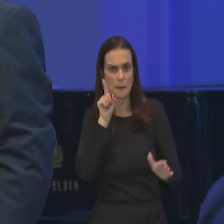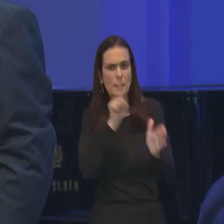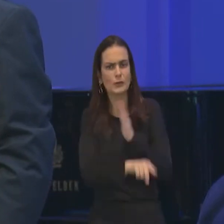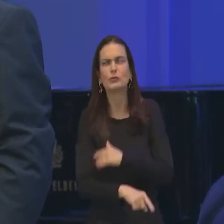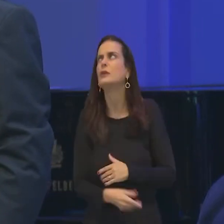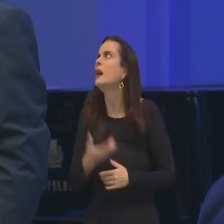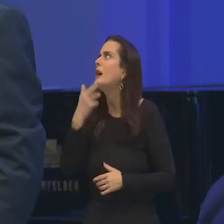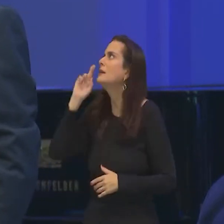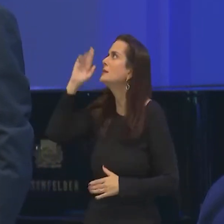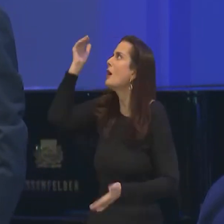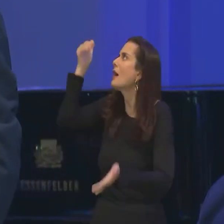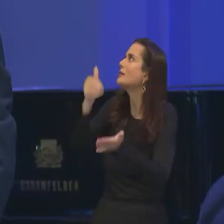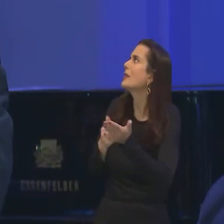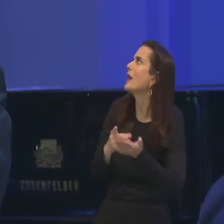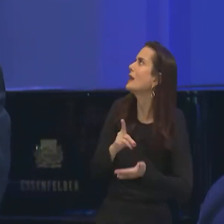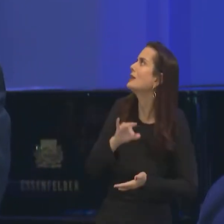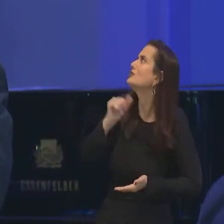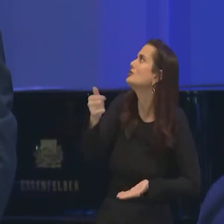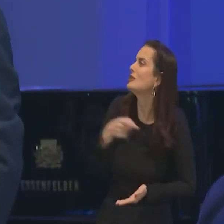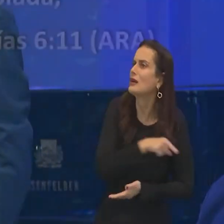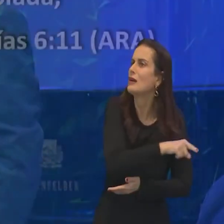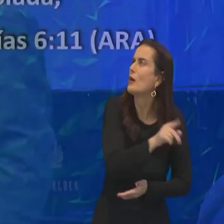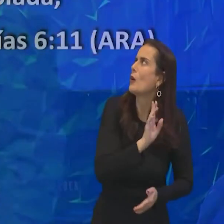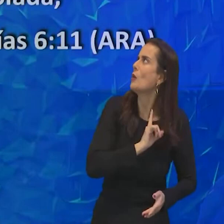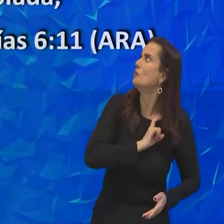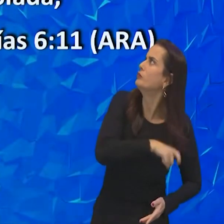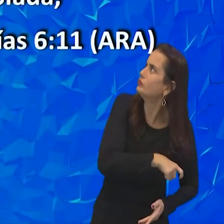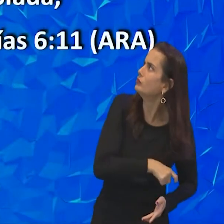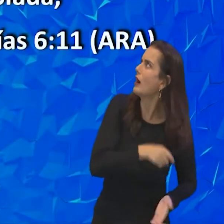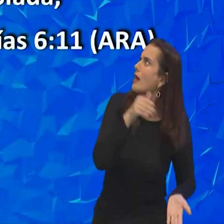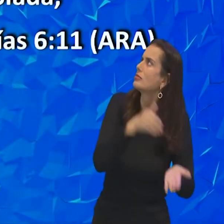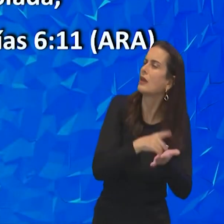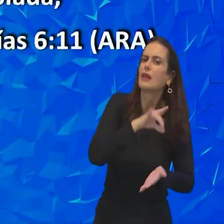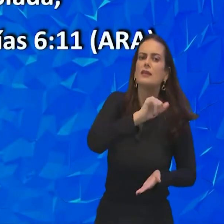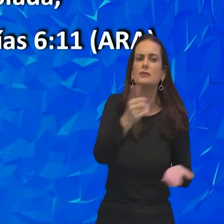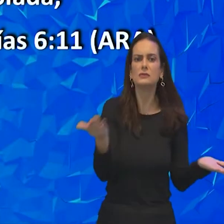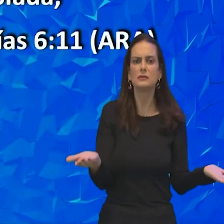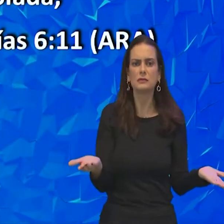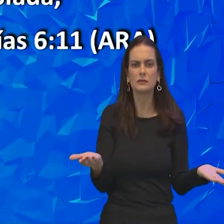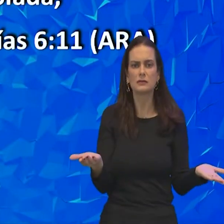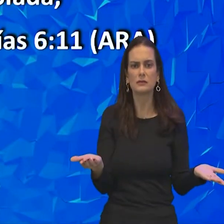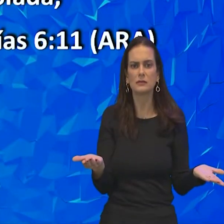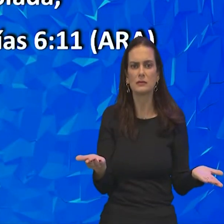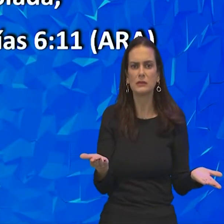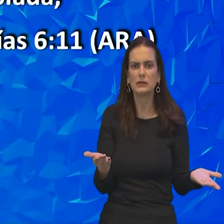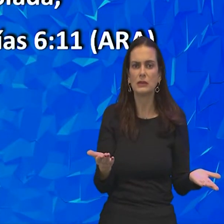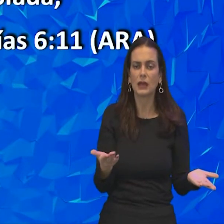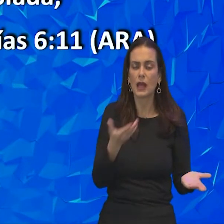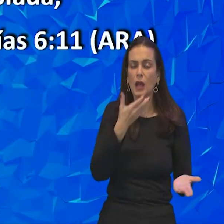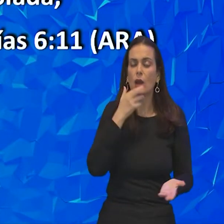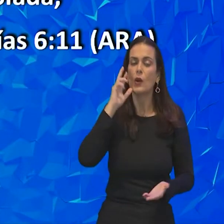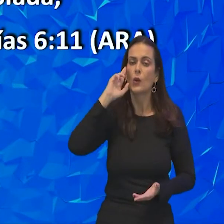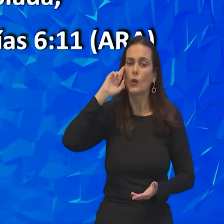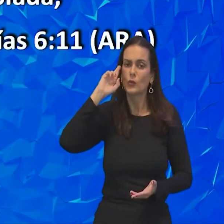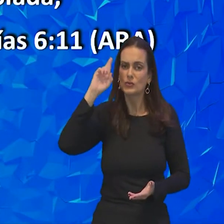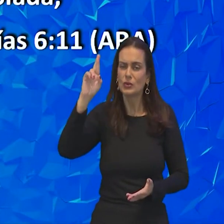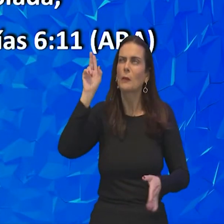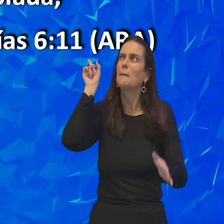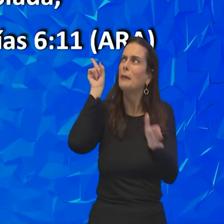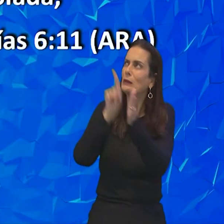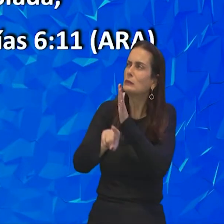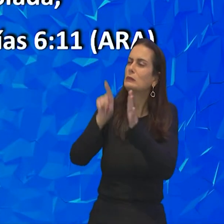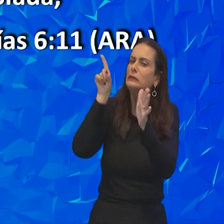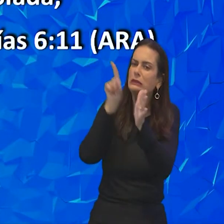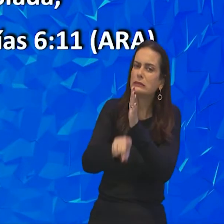até quando, Senhor, esse povo vai continuar com o coração endurecido? Até quando? E eu não sei quantos estão fazendo esta pergunta aqui nesta